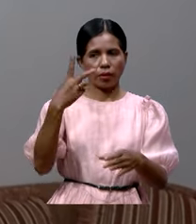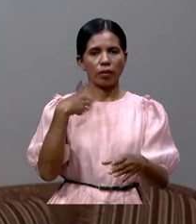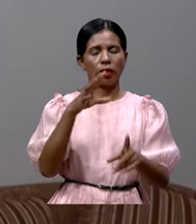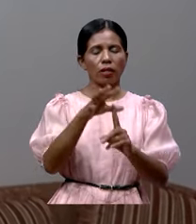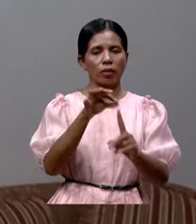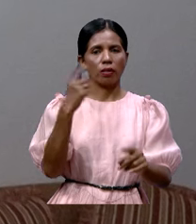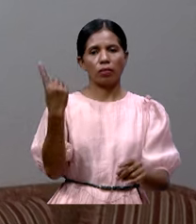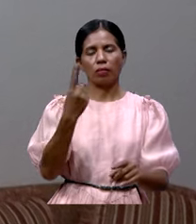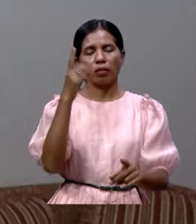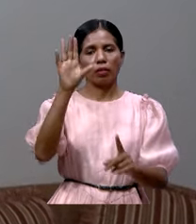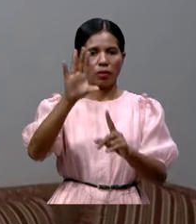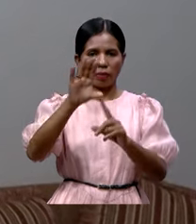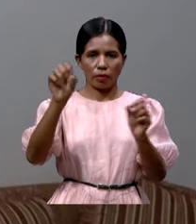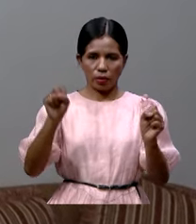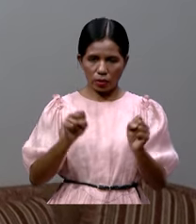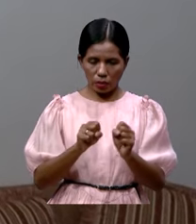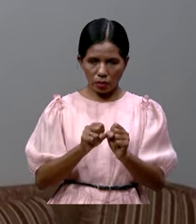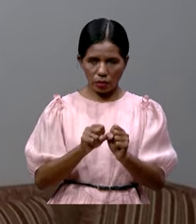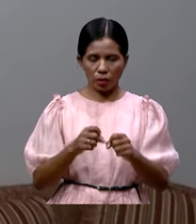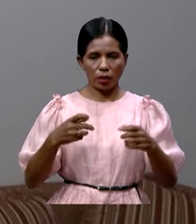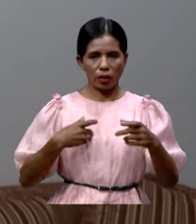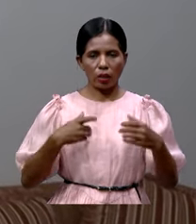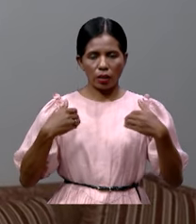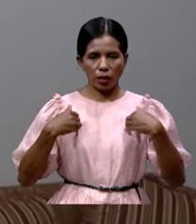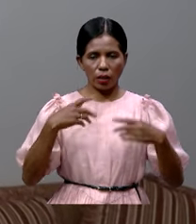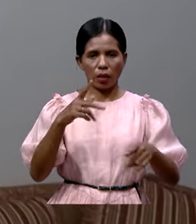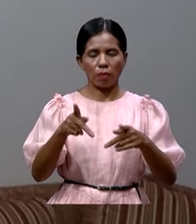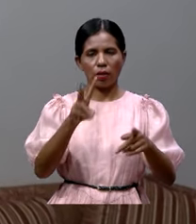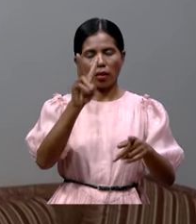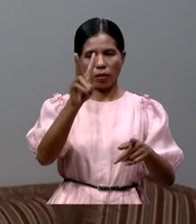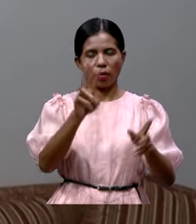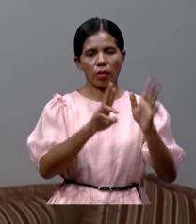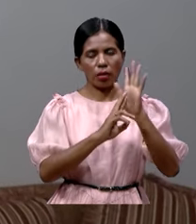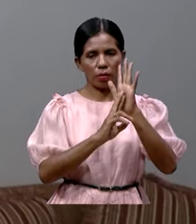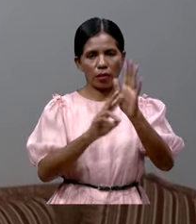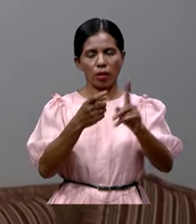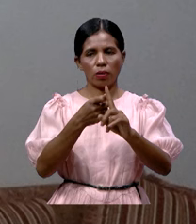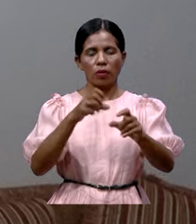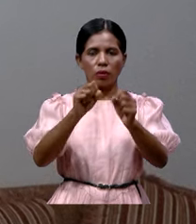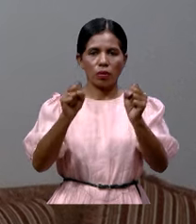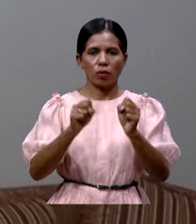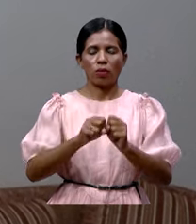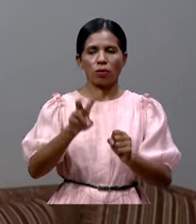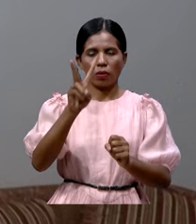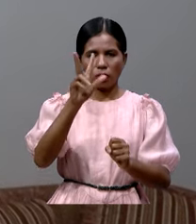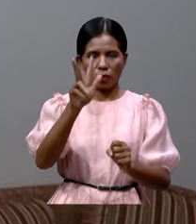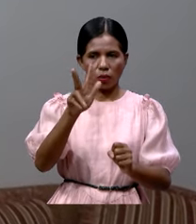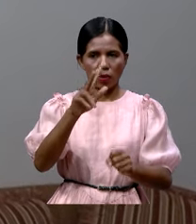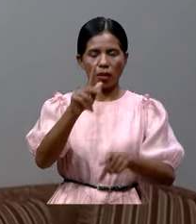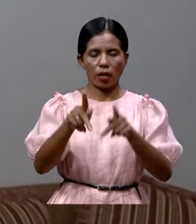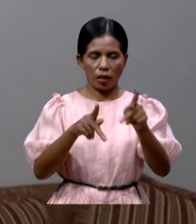iha sefri suku. Iha kandidatu rua ne be mak representa husi suku tolu ne nine e